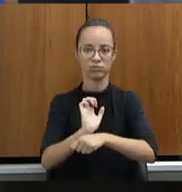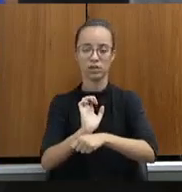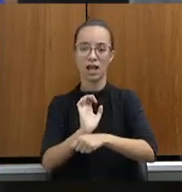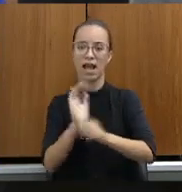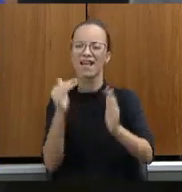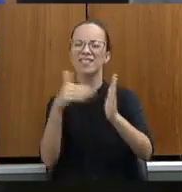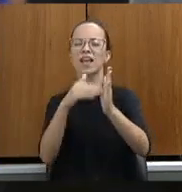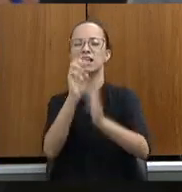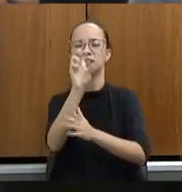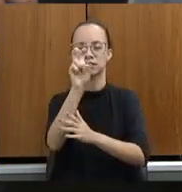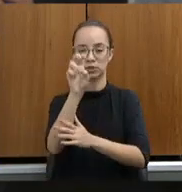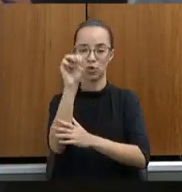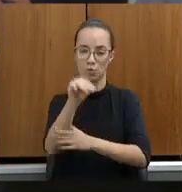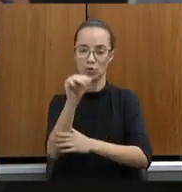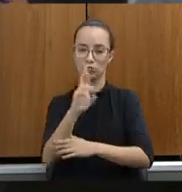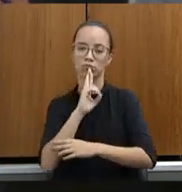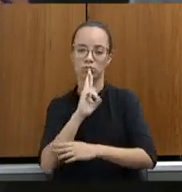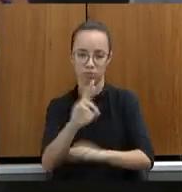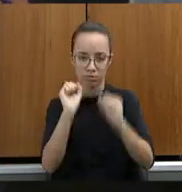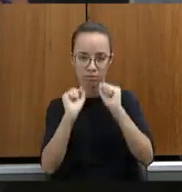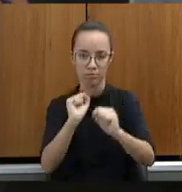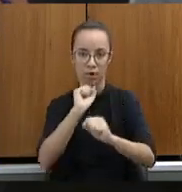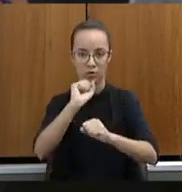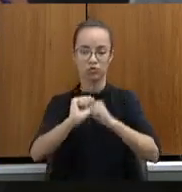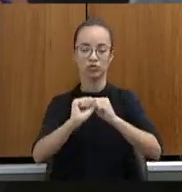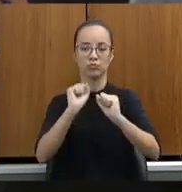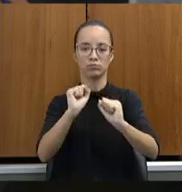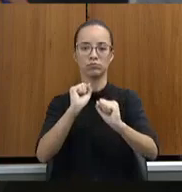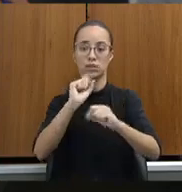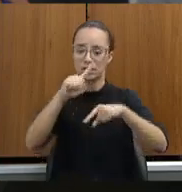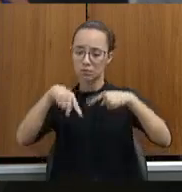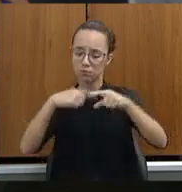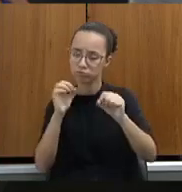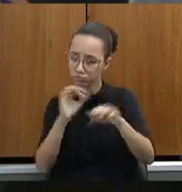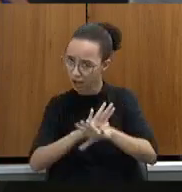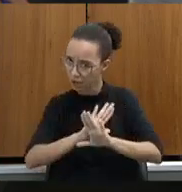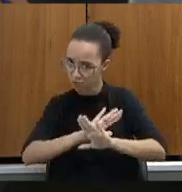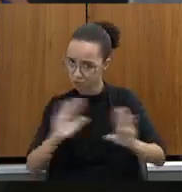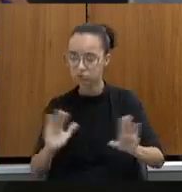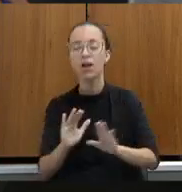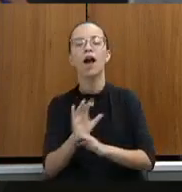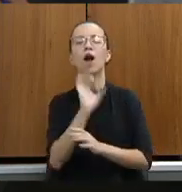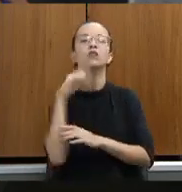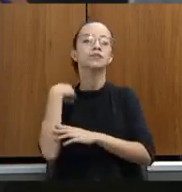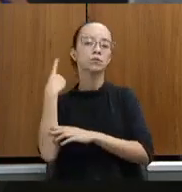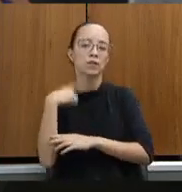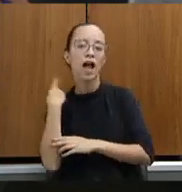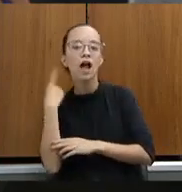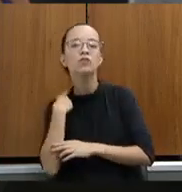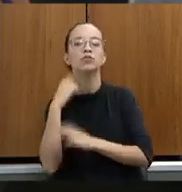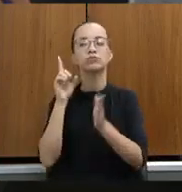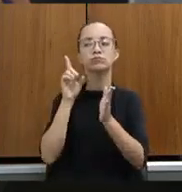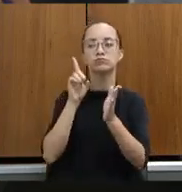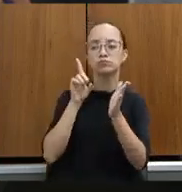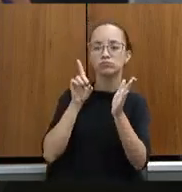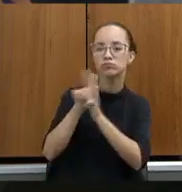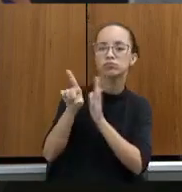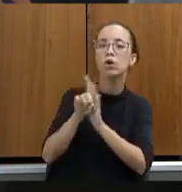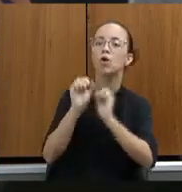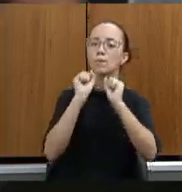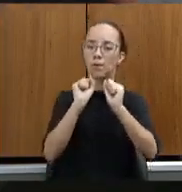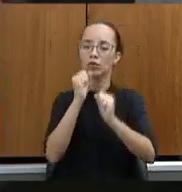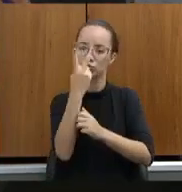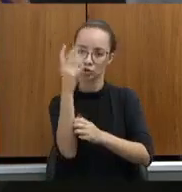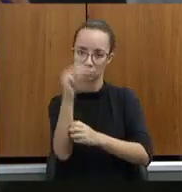até cinco minutos para respondê-la após a resposta da autoridade Estadual o deputado que o interpelou disporá de dois minutos para